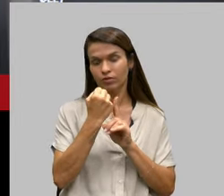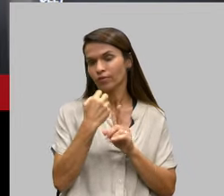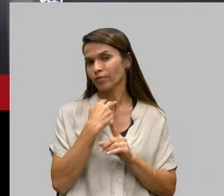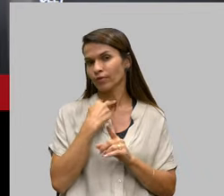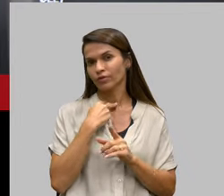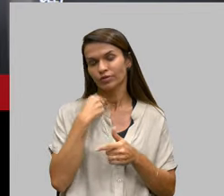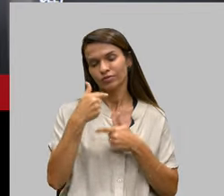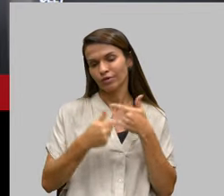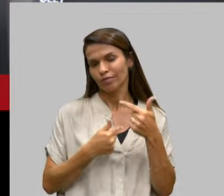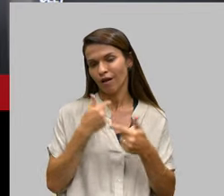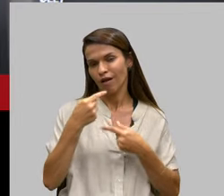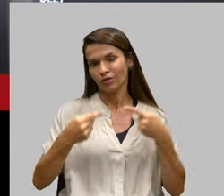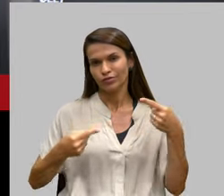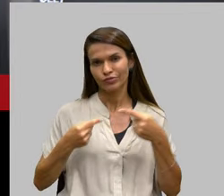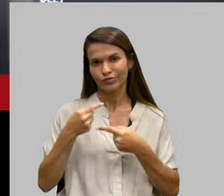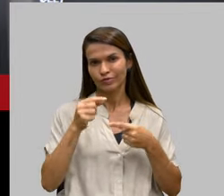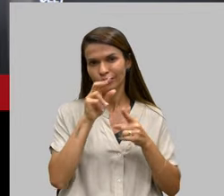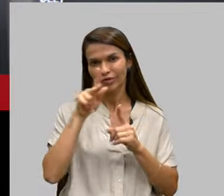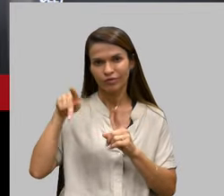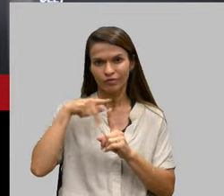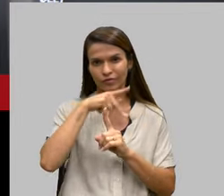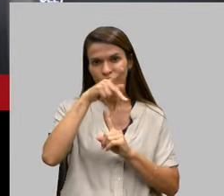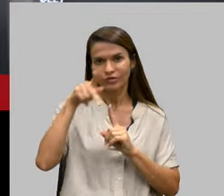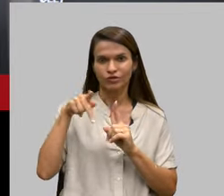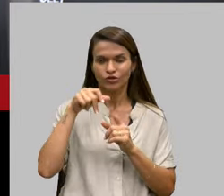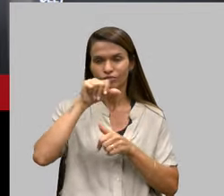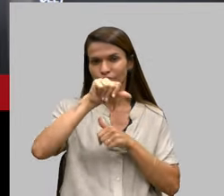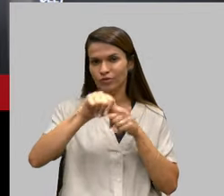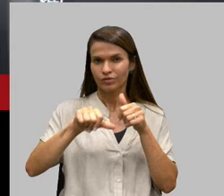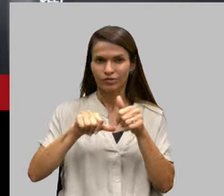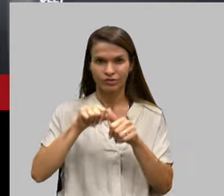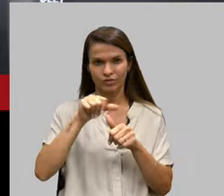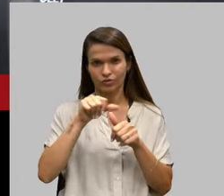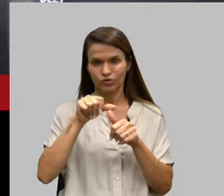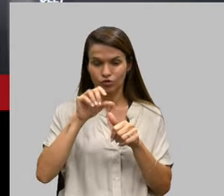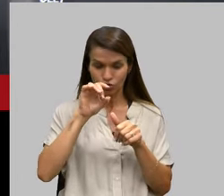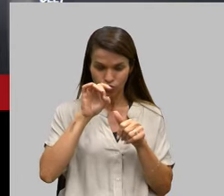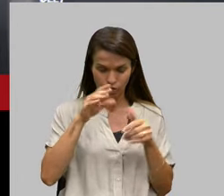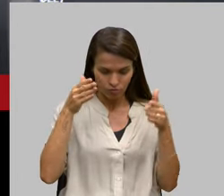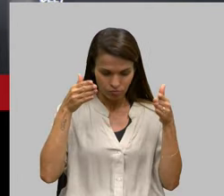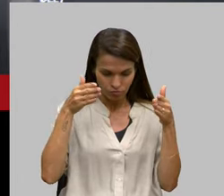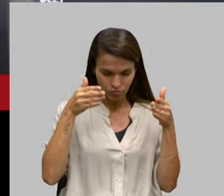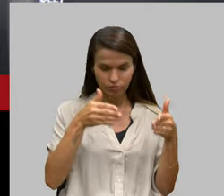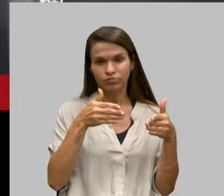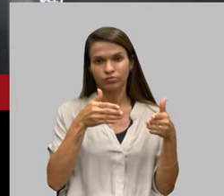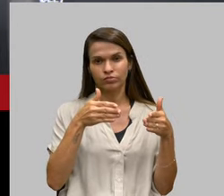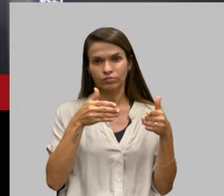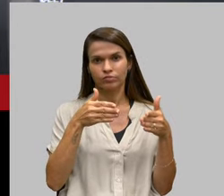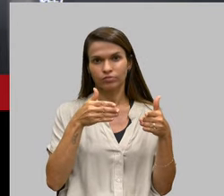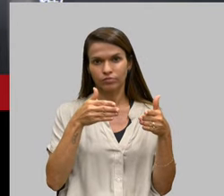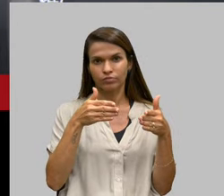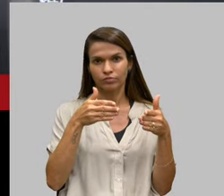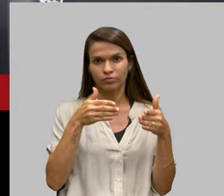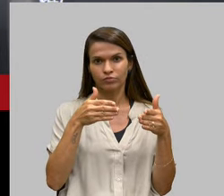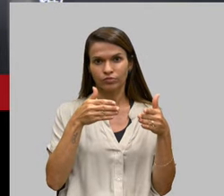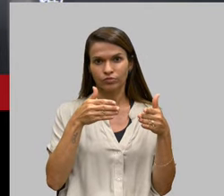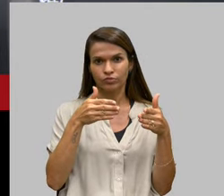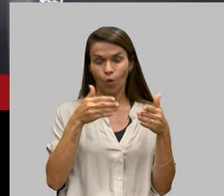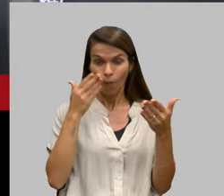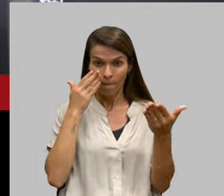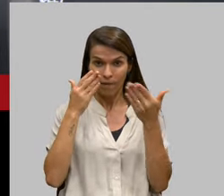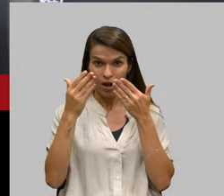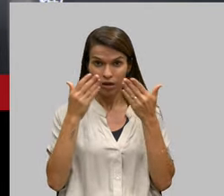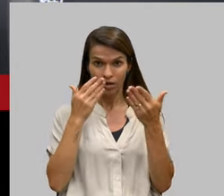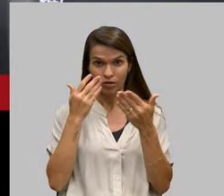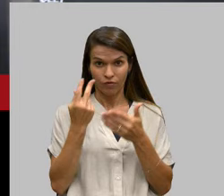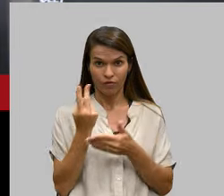discussões previdenciárias de mudança exclusivamente quanto a valores financeiros e eu costumo